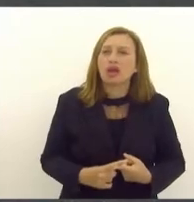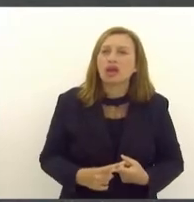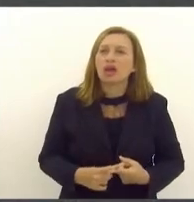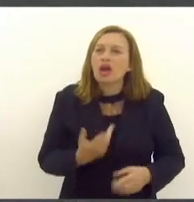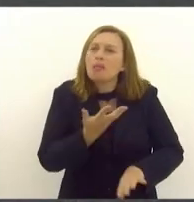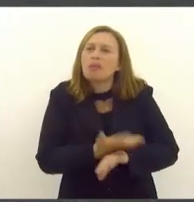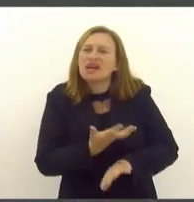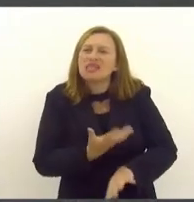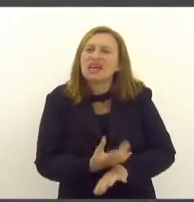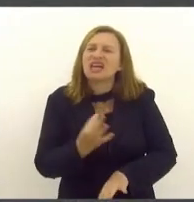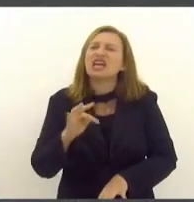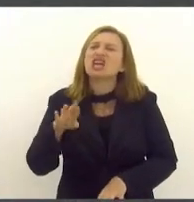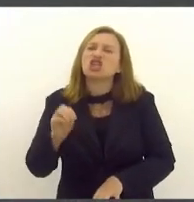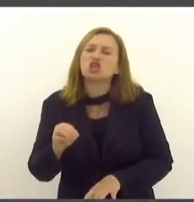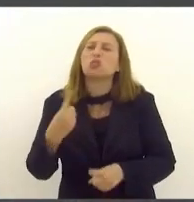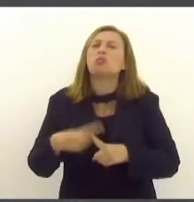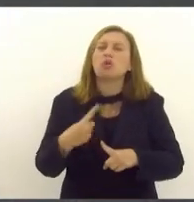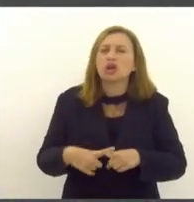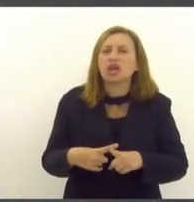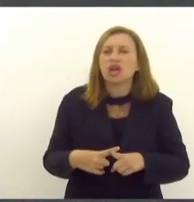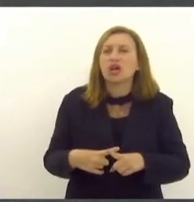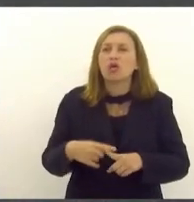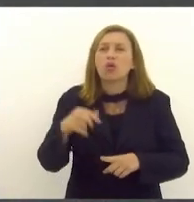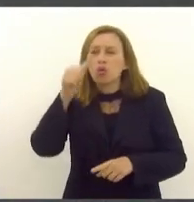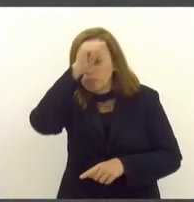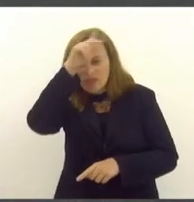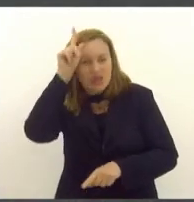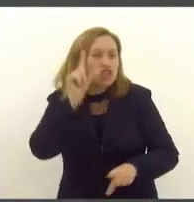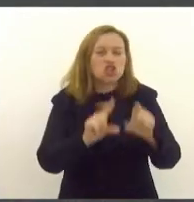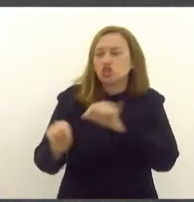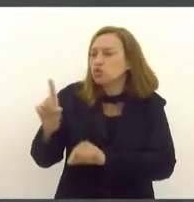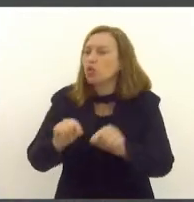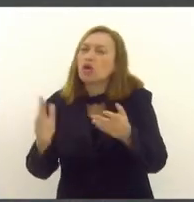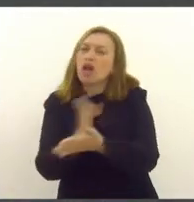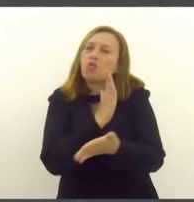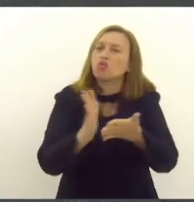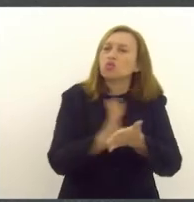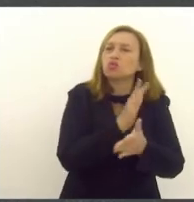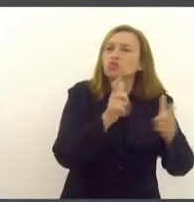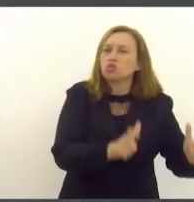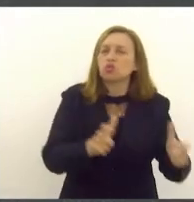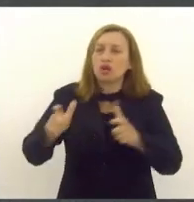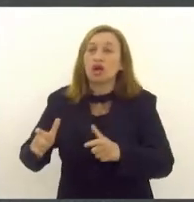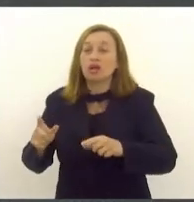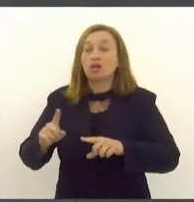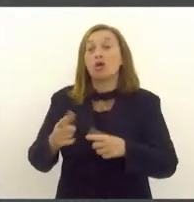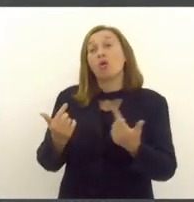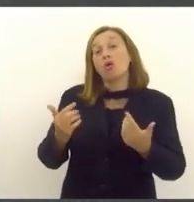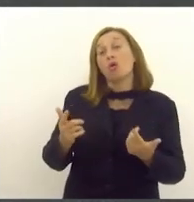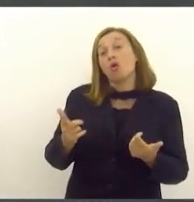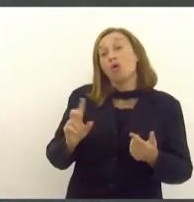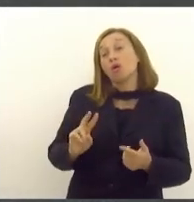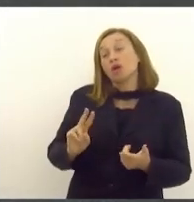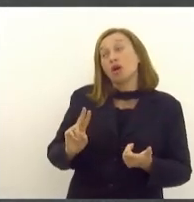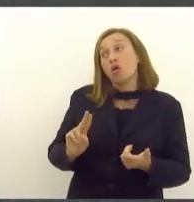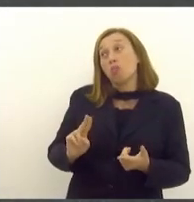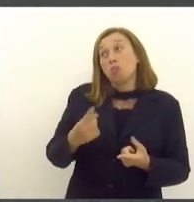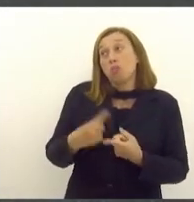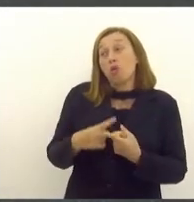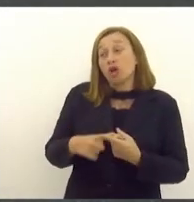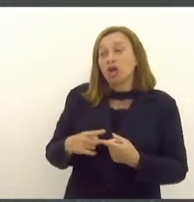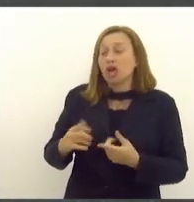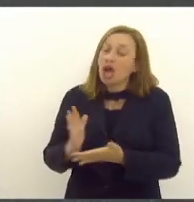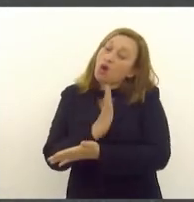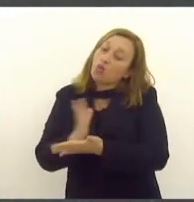Granito Por que será que o prefeito escolhe alguns lugares Será que é porque esses lugares tem atenção da mídia Será que é porque